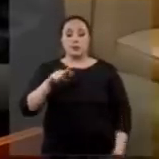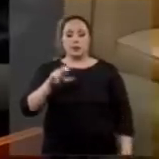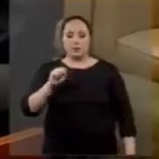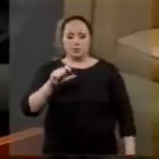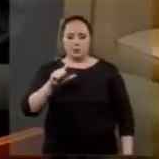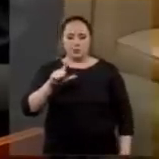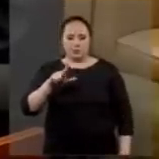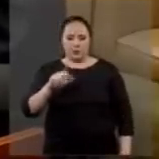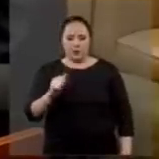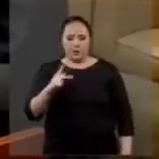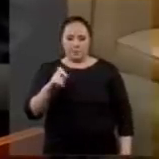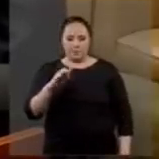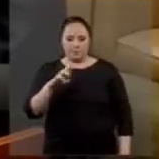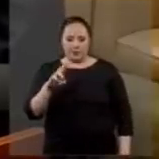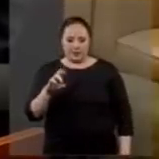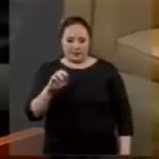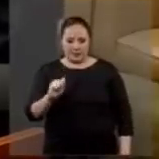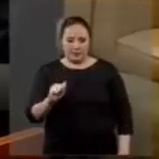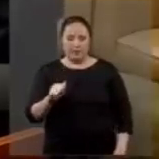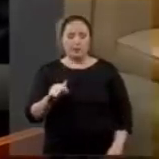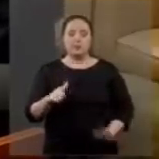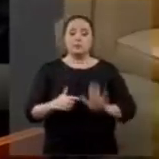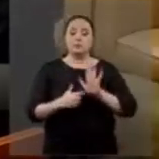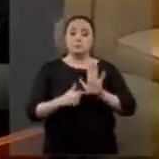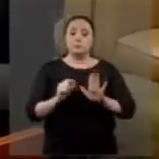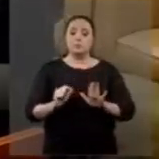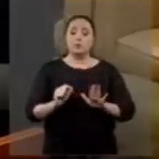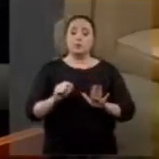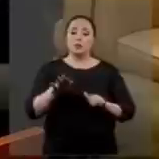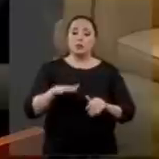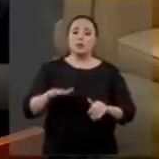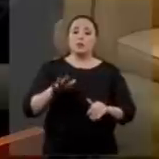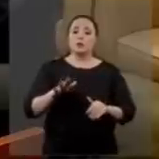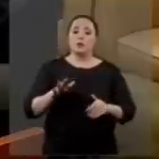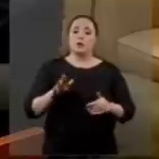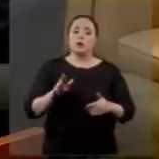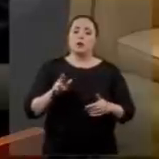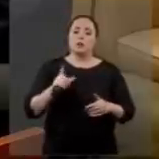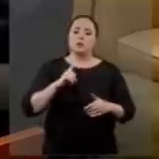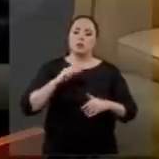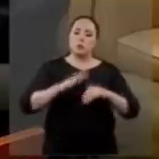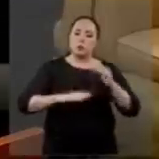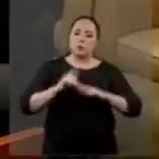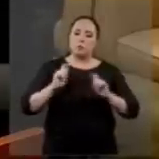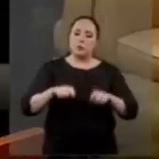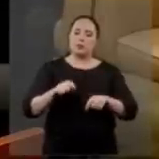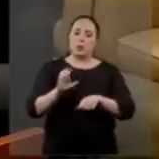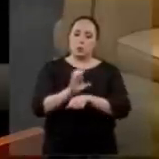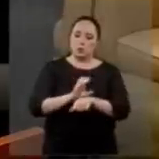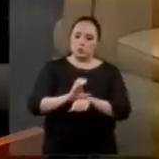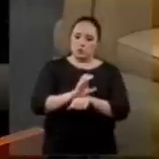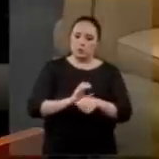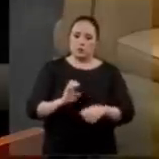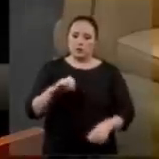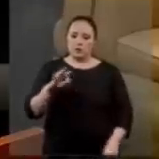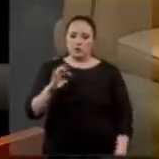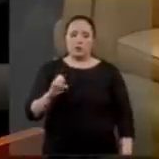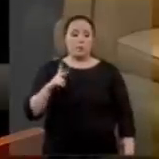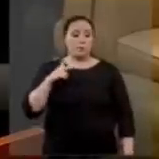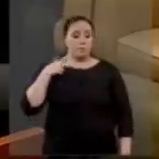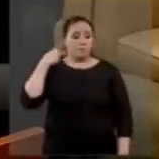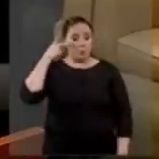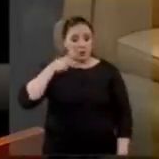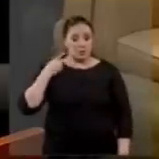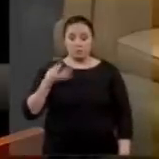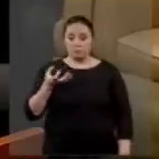parágrafo 4º da Constituição, se materializa por meio do exercício das competências constitucionais. Um ente político que abre